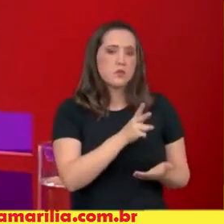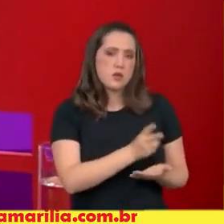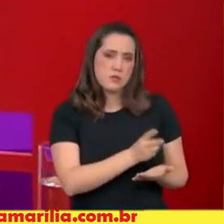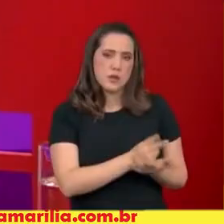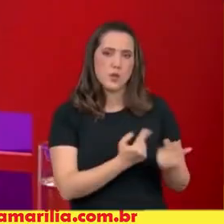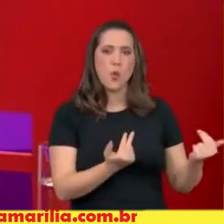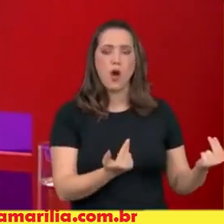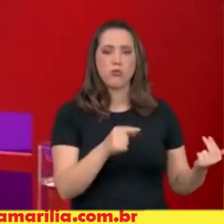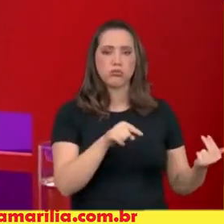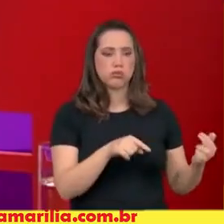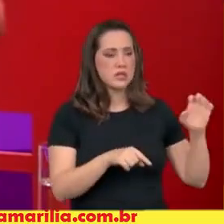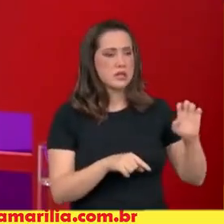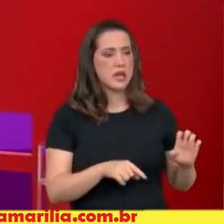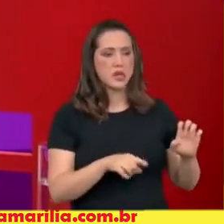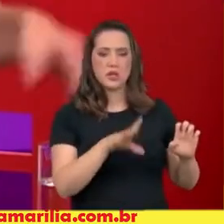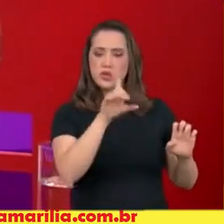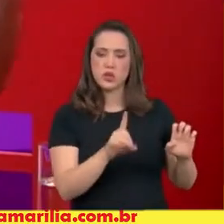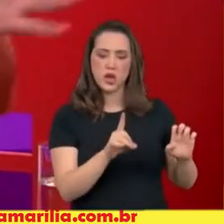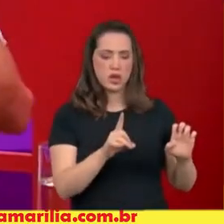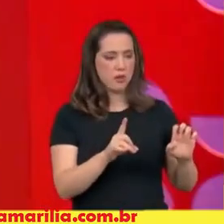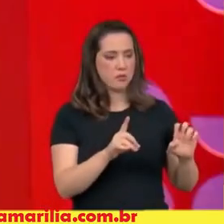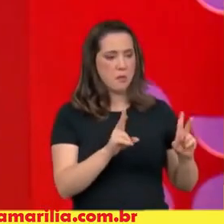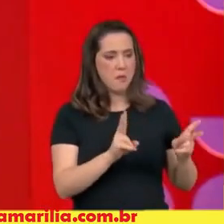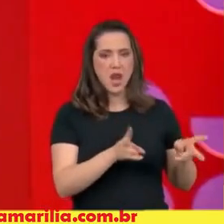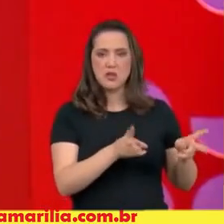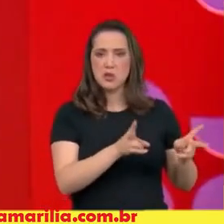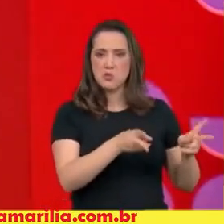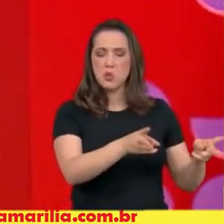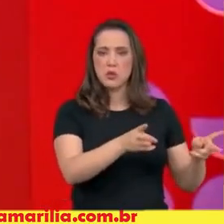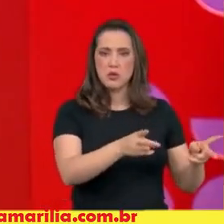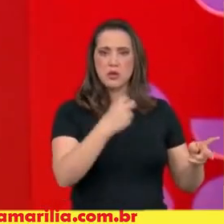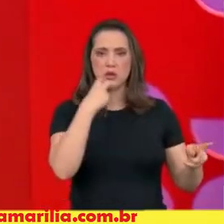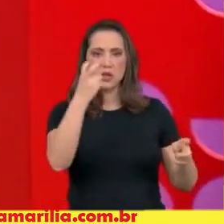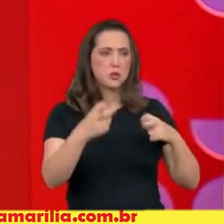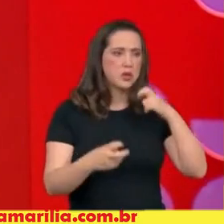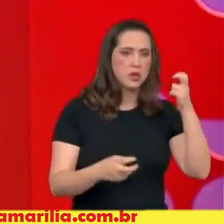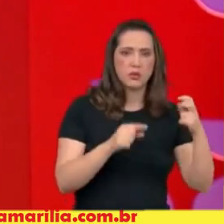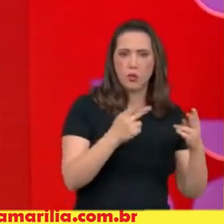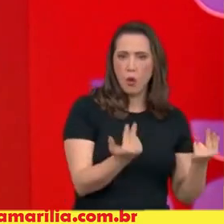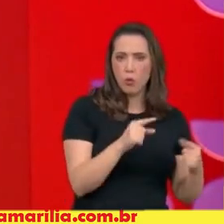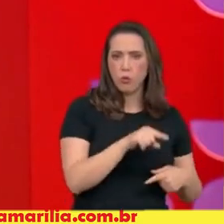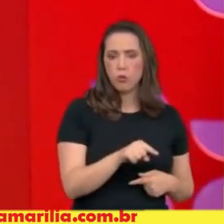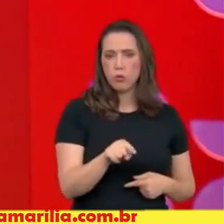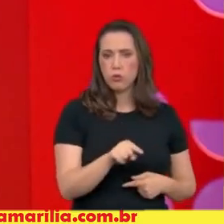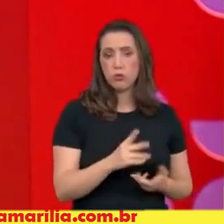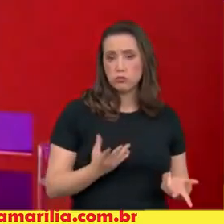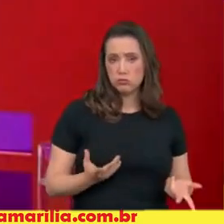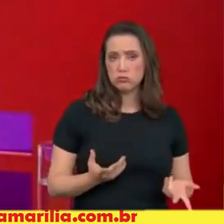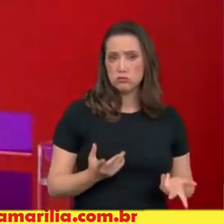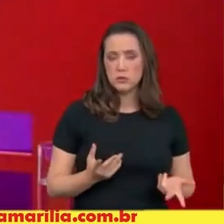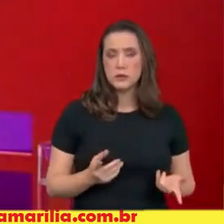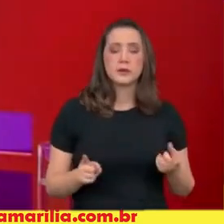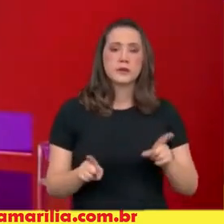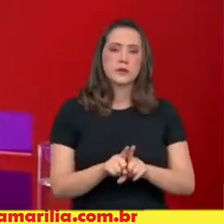que, historicamente, não na história longa, mas desde 64 mais ou menos, que só a esquerda usava. E outra